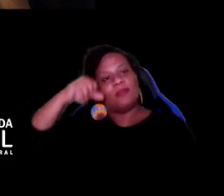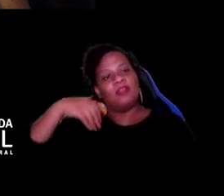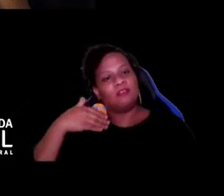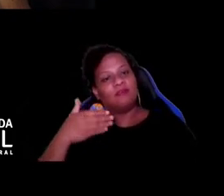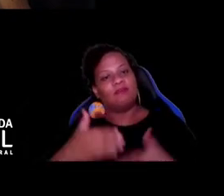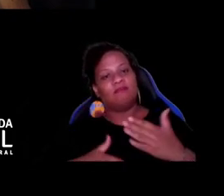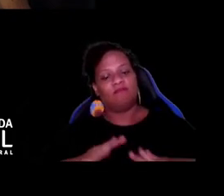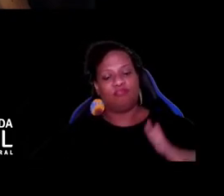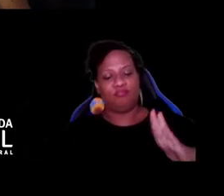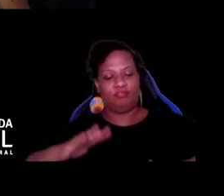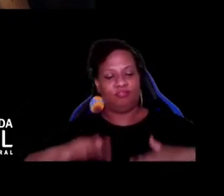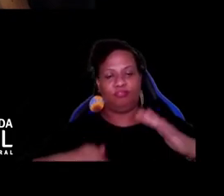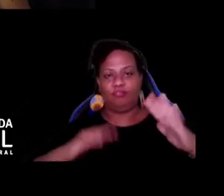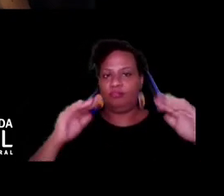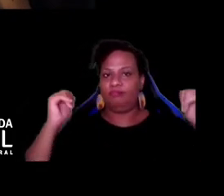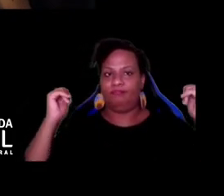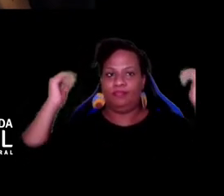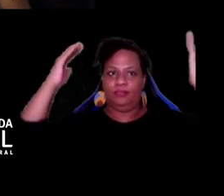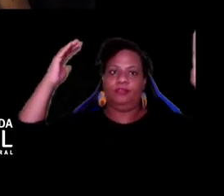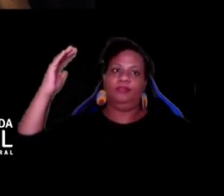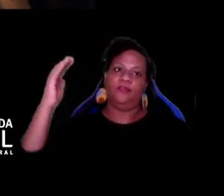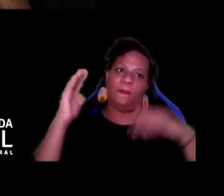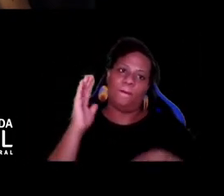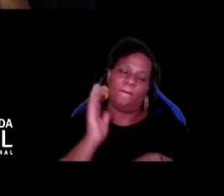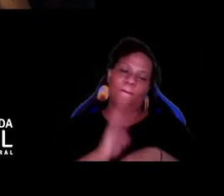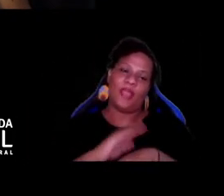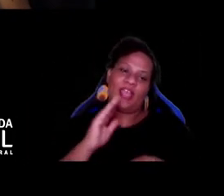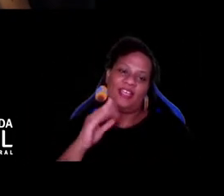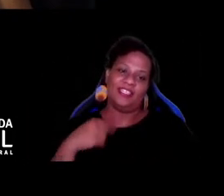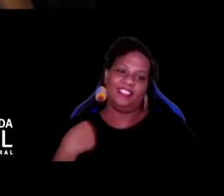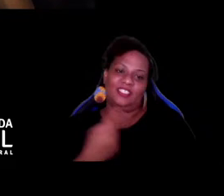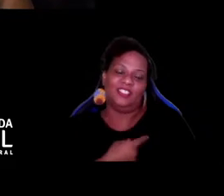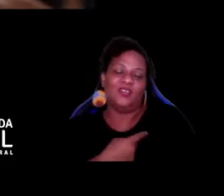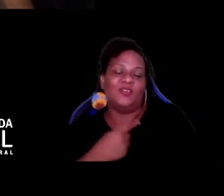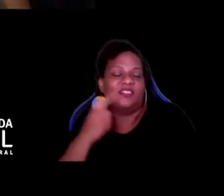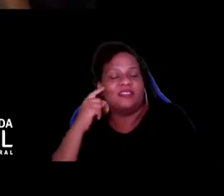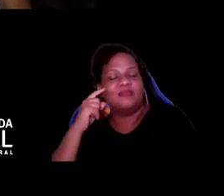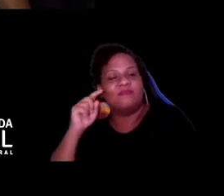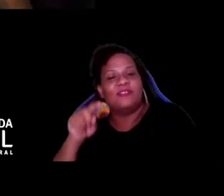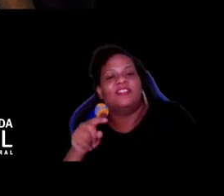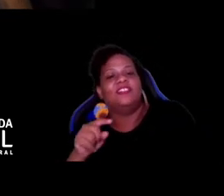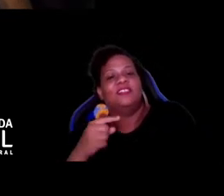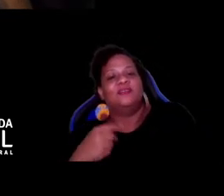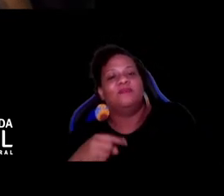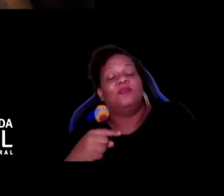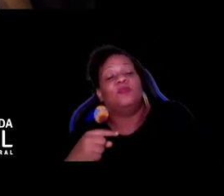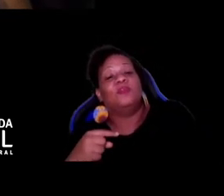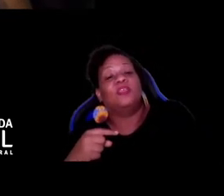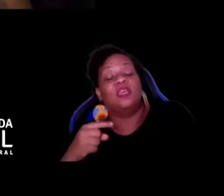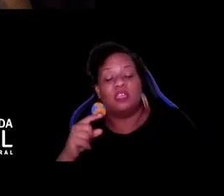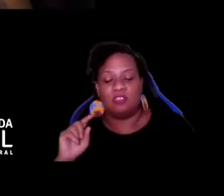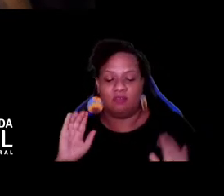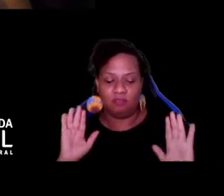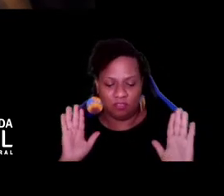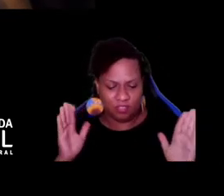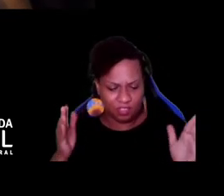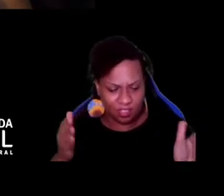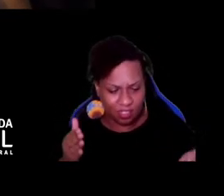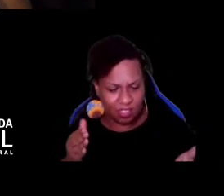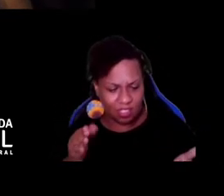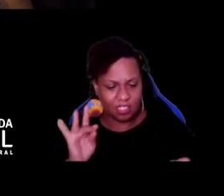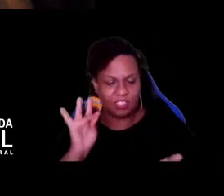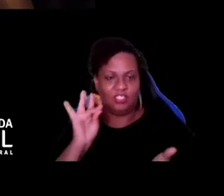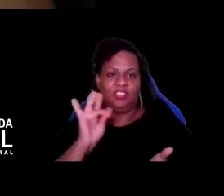que ultrapassa, né, as nossas expectativas quando a gente se dedica realmente.